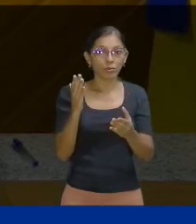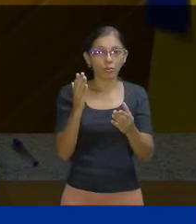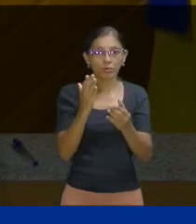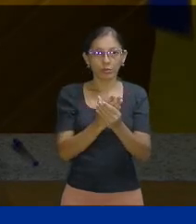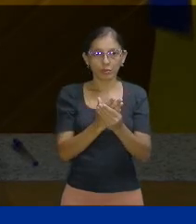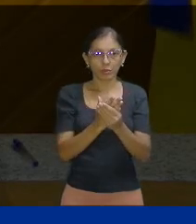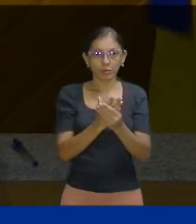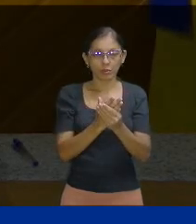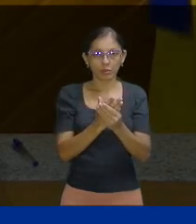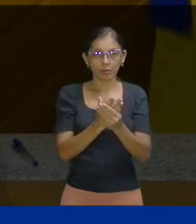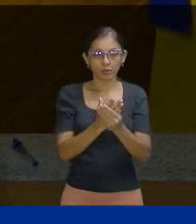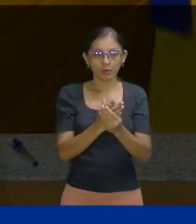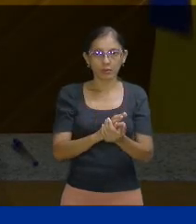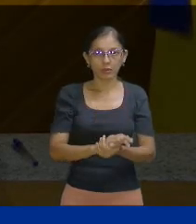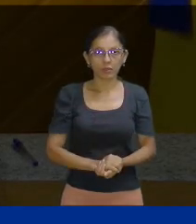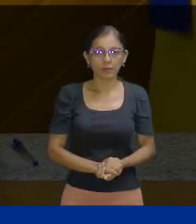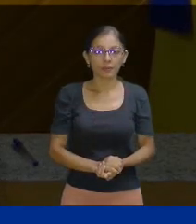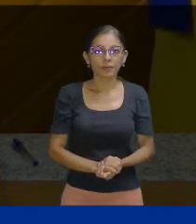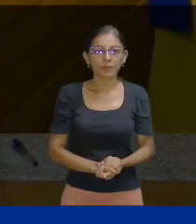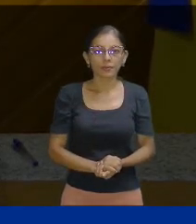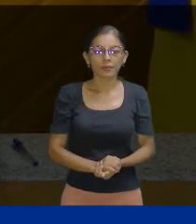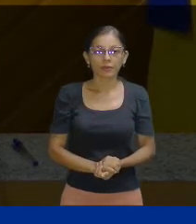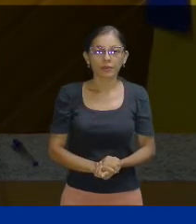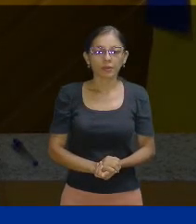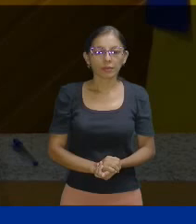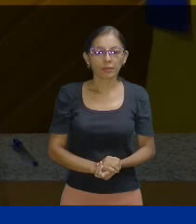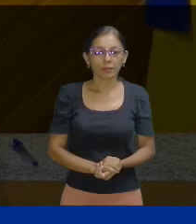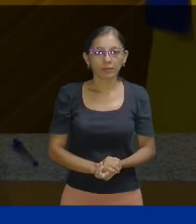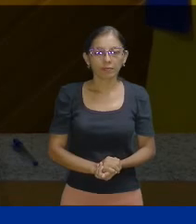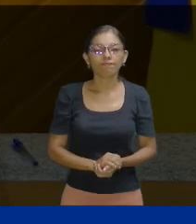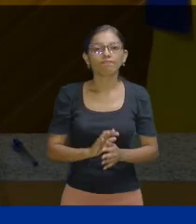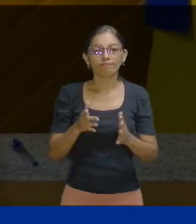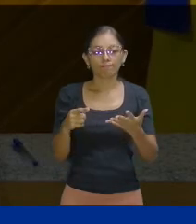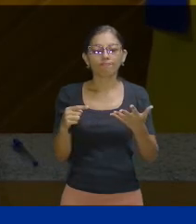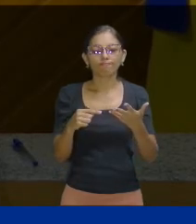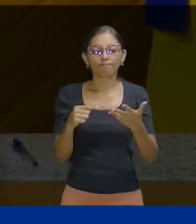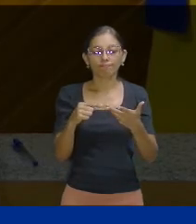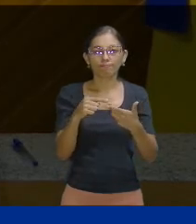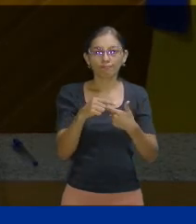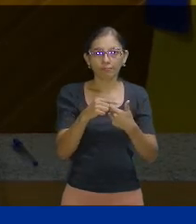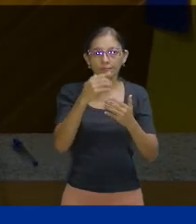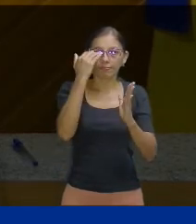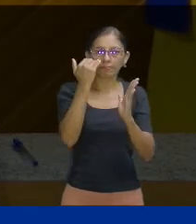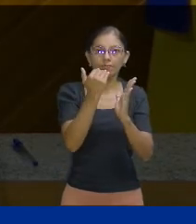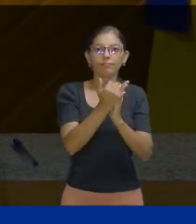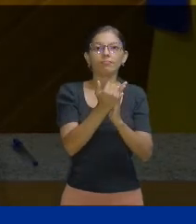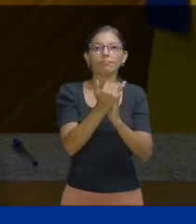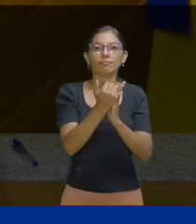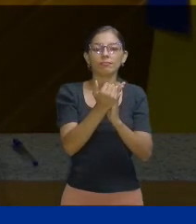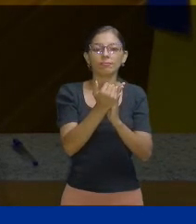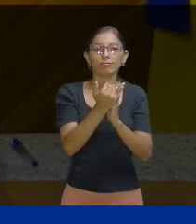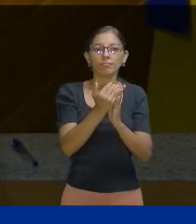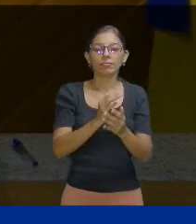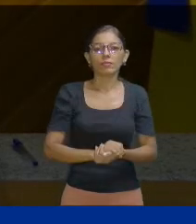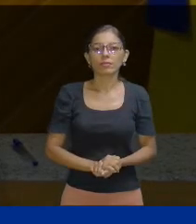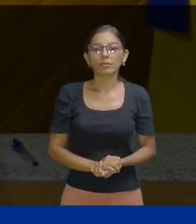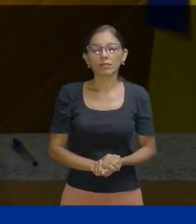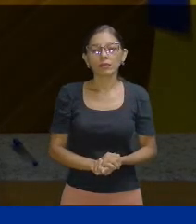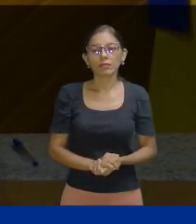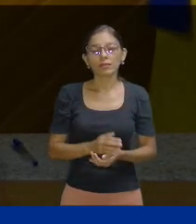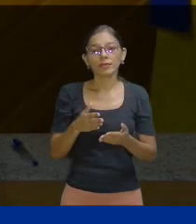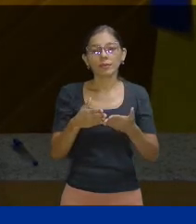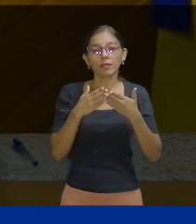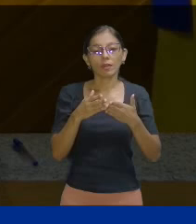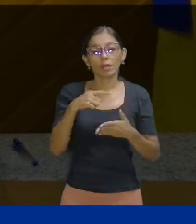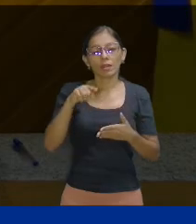estão comprometendo aqueles critérios estabelecidos pelo CNJ. E aí eu quero a compreensão